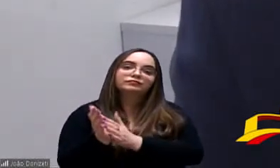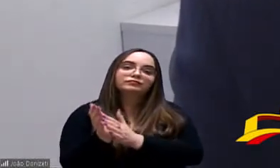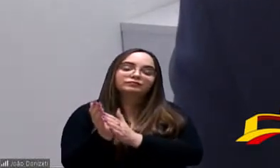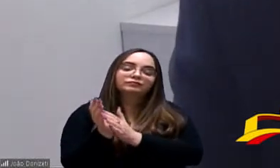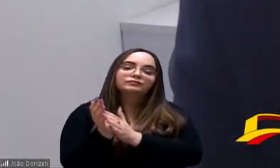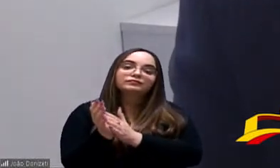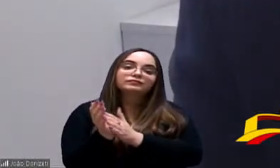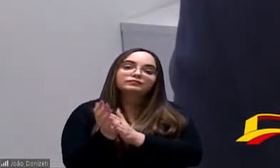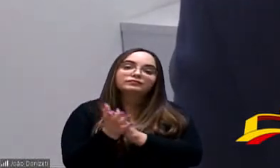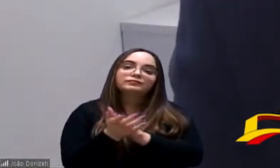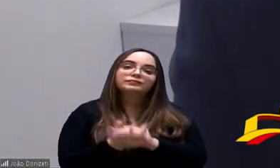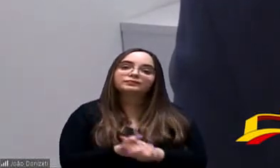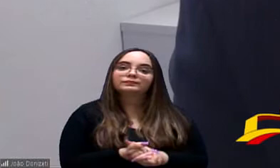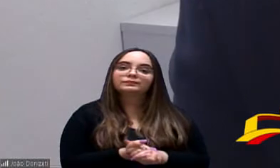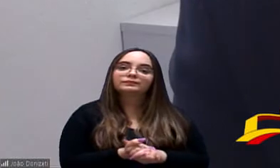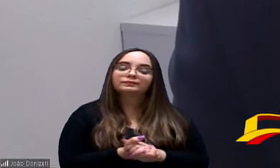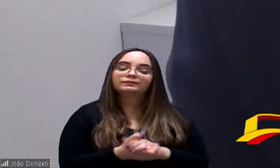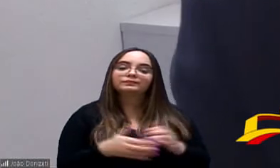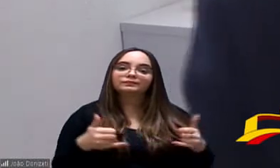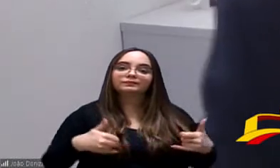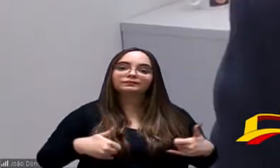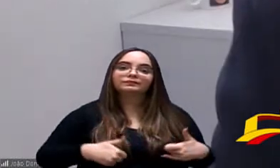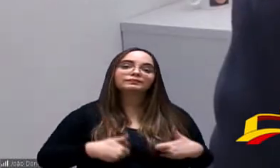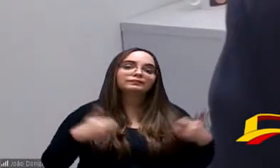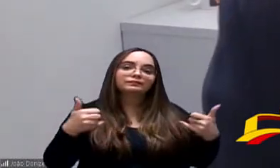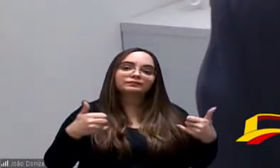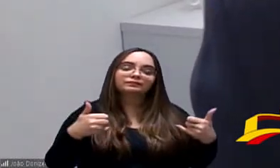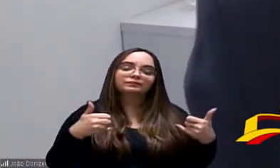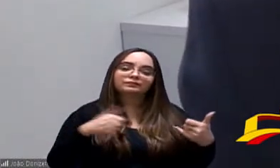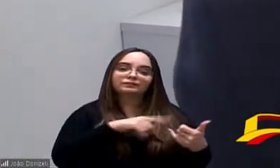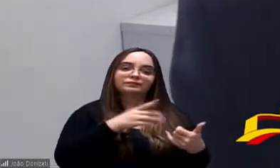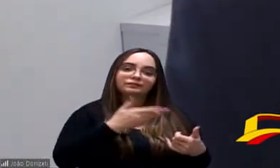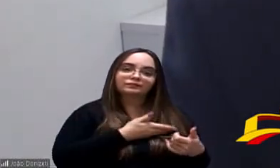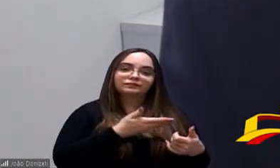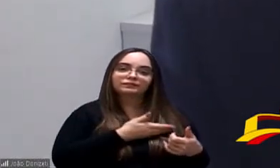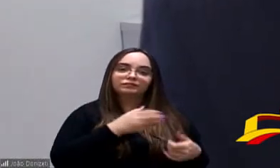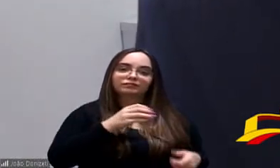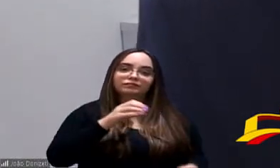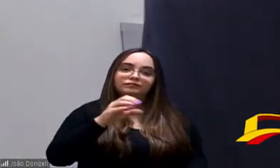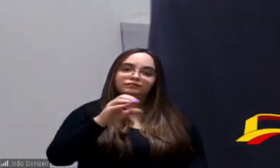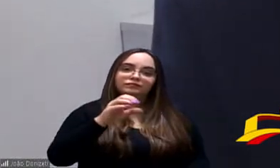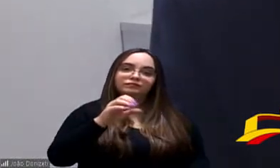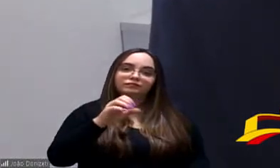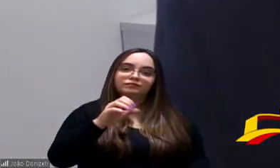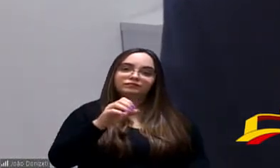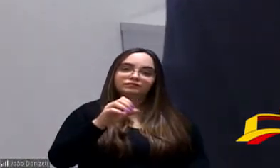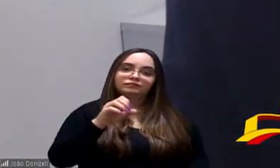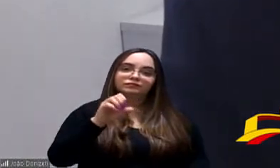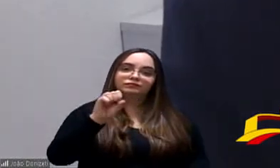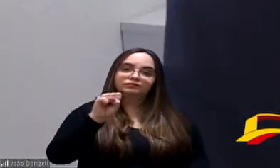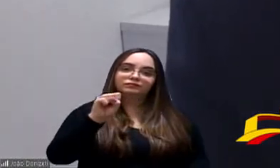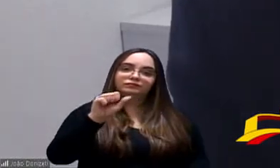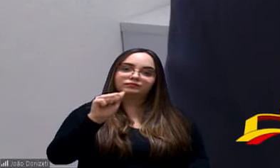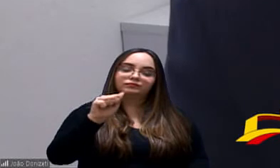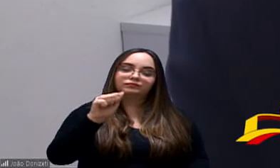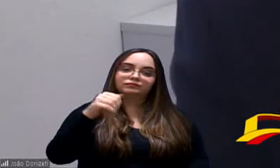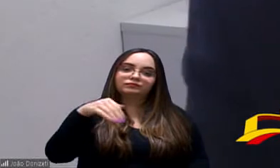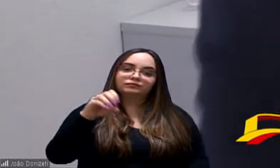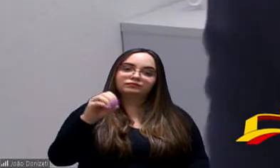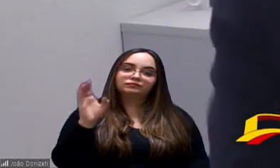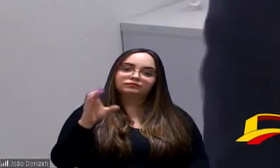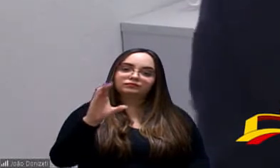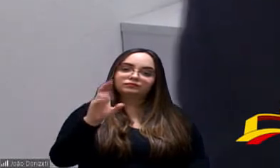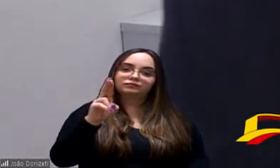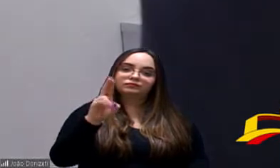de congratulações pelo aniversário do nosso companheiro, o Samo Koyama, nosso